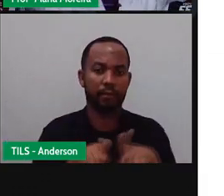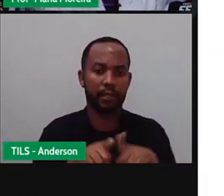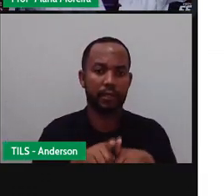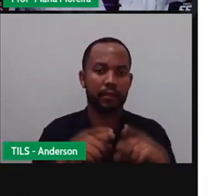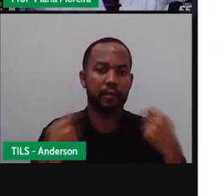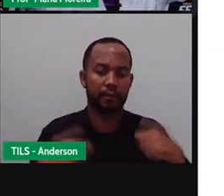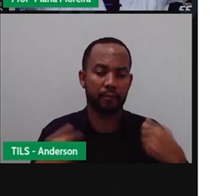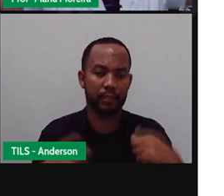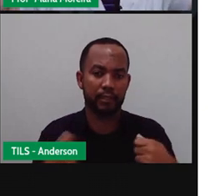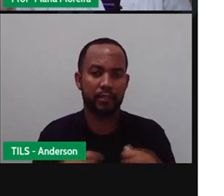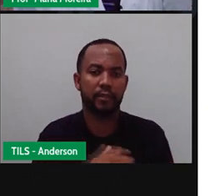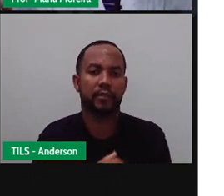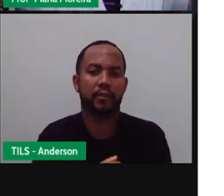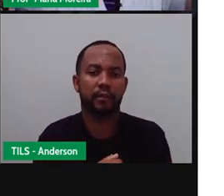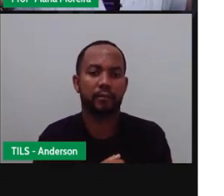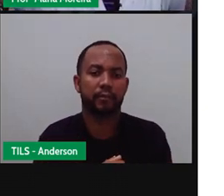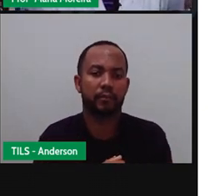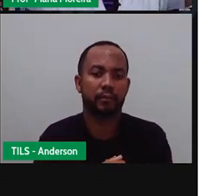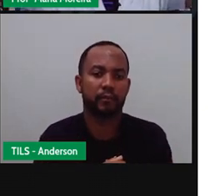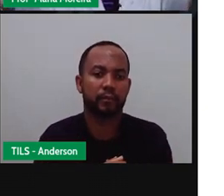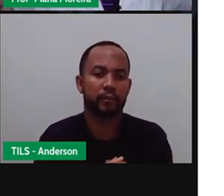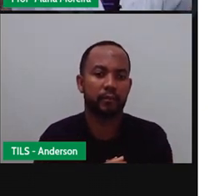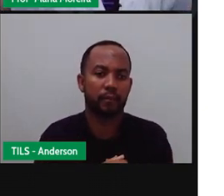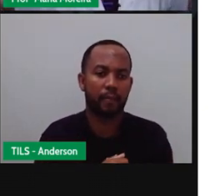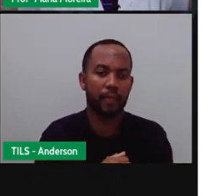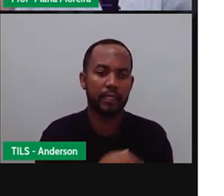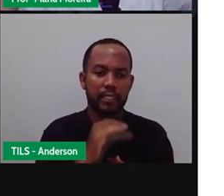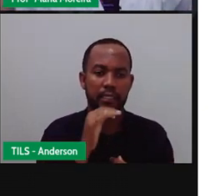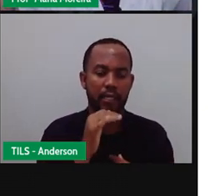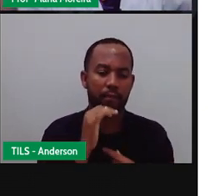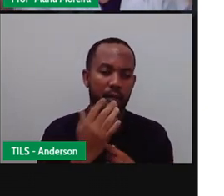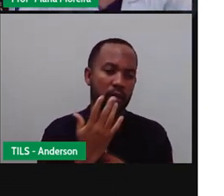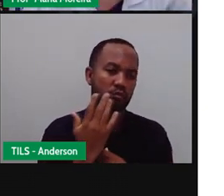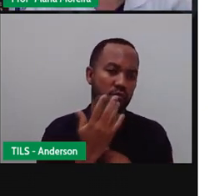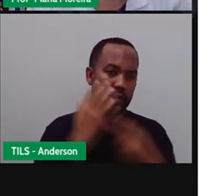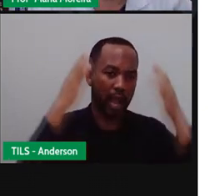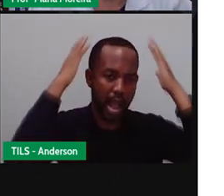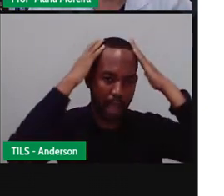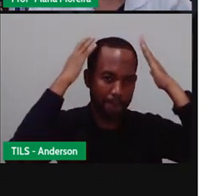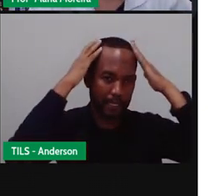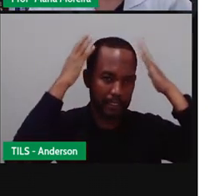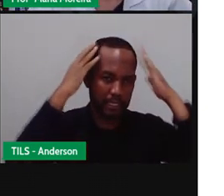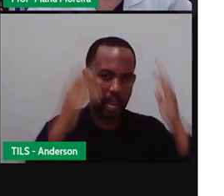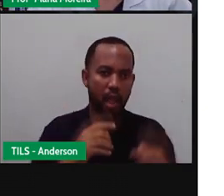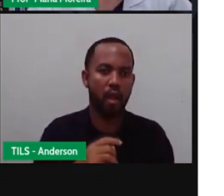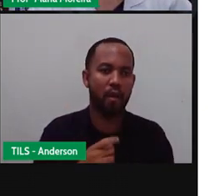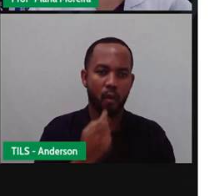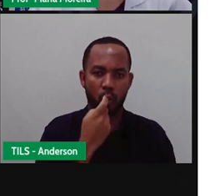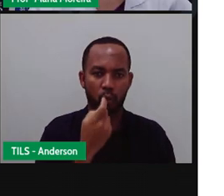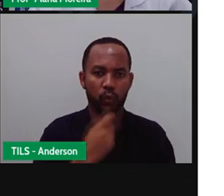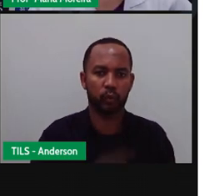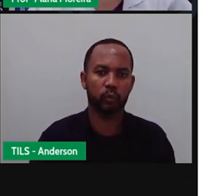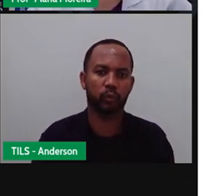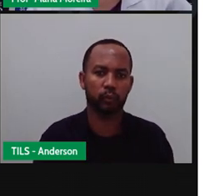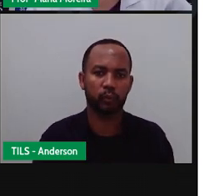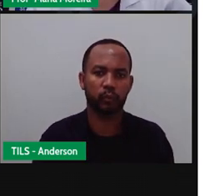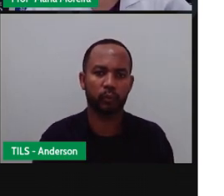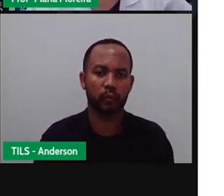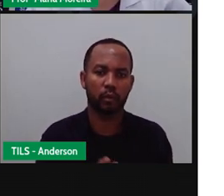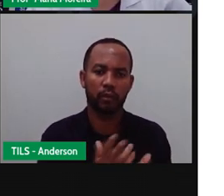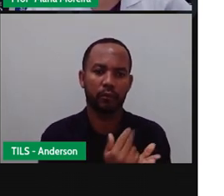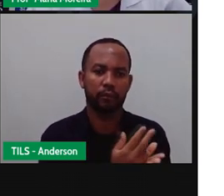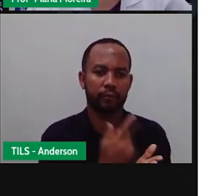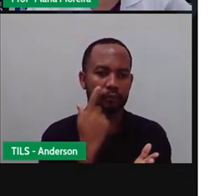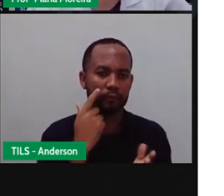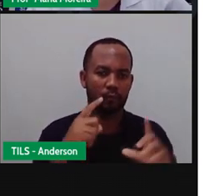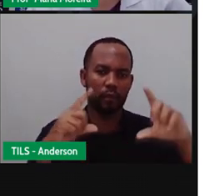estrutura óssea aqui, tá? Que o quê, ó? Que protege o nosso cérebro, tá? Vamos seguindo. Olha aqui os desenhos, né? A